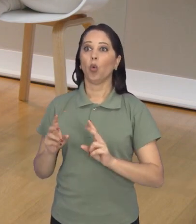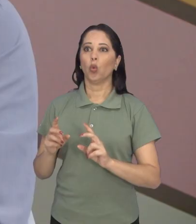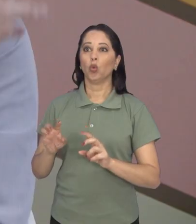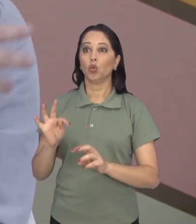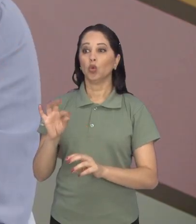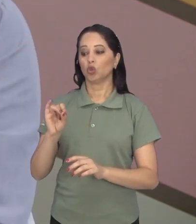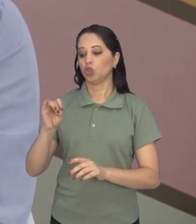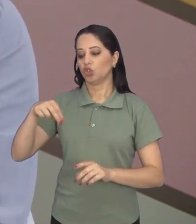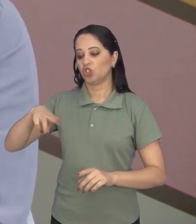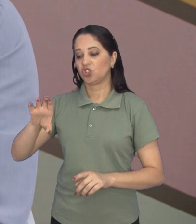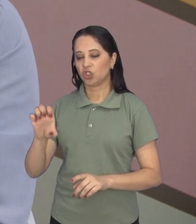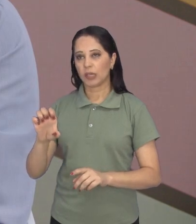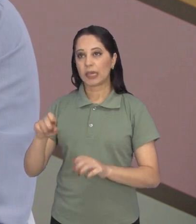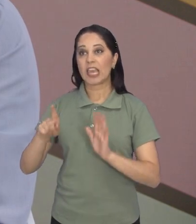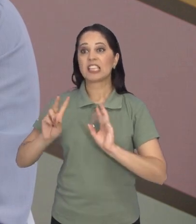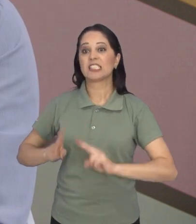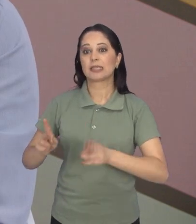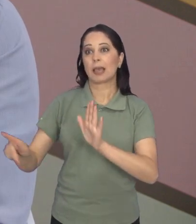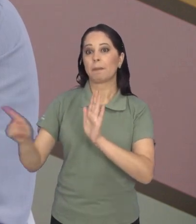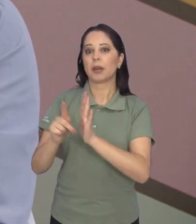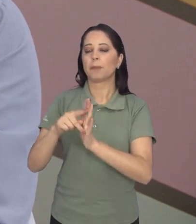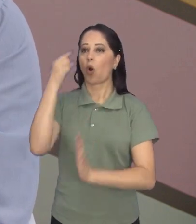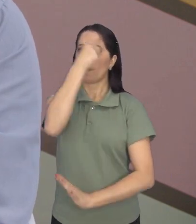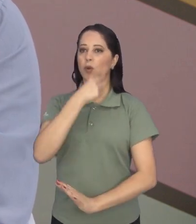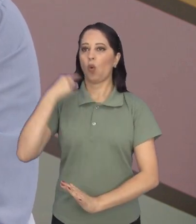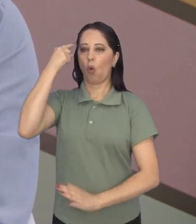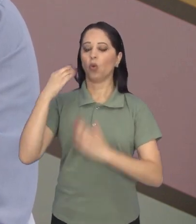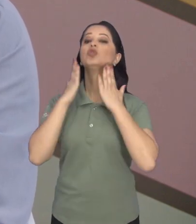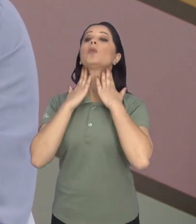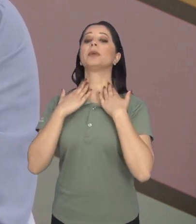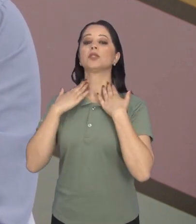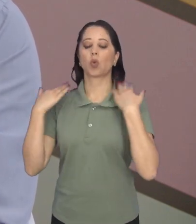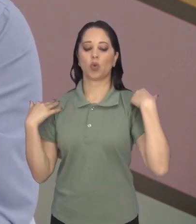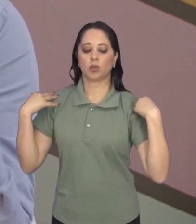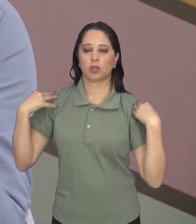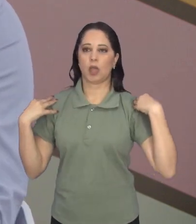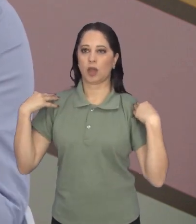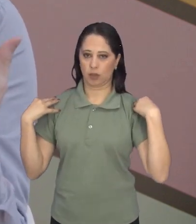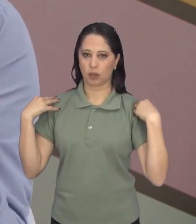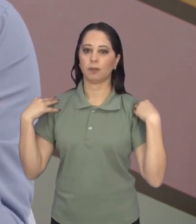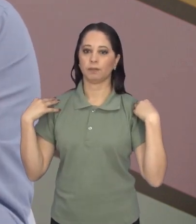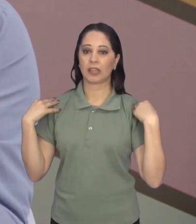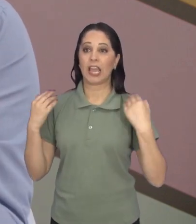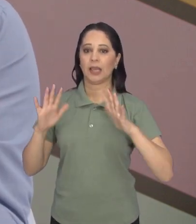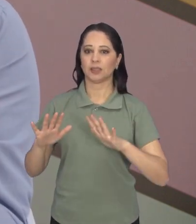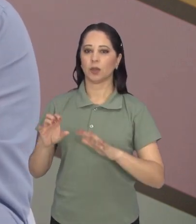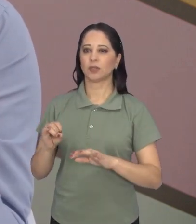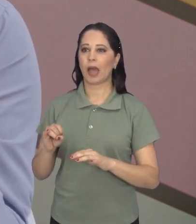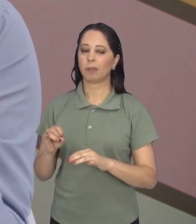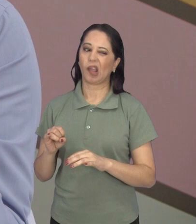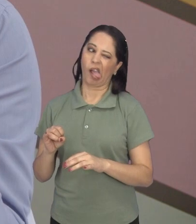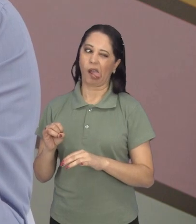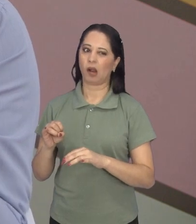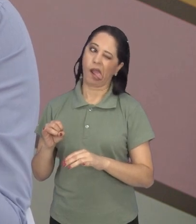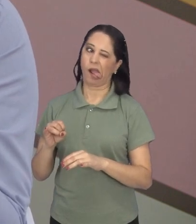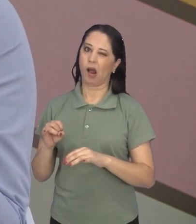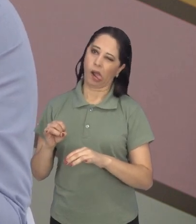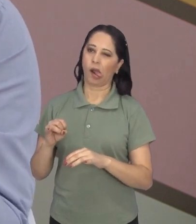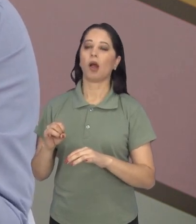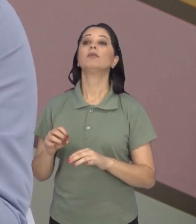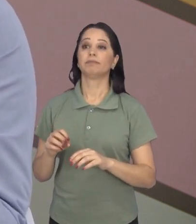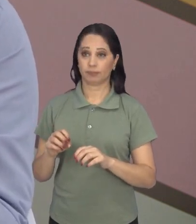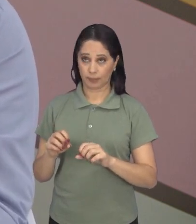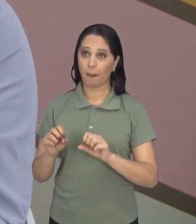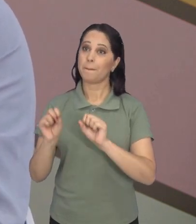a parte superior, assim vamos dizer, do corpo, né? O rosto, o pescoço e os membros superiores. Então, as